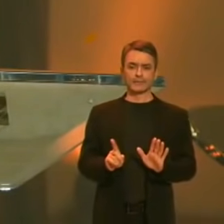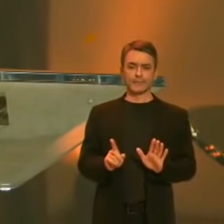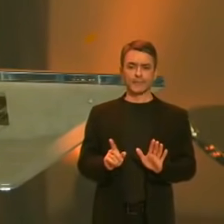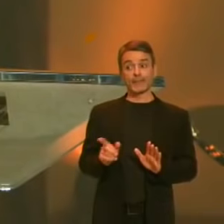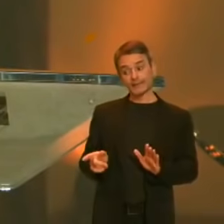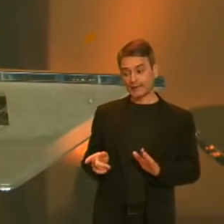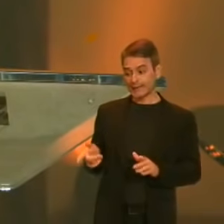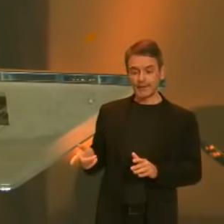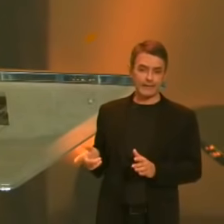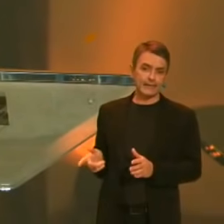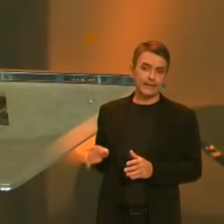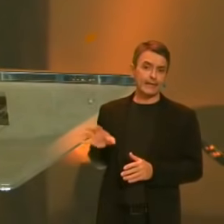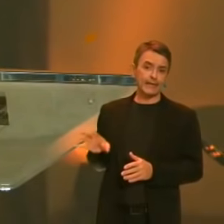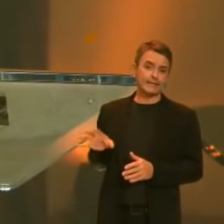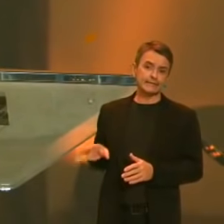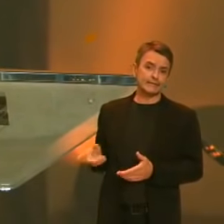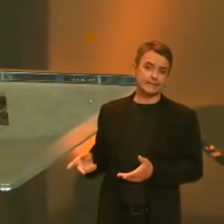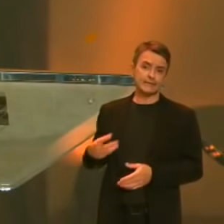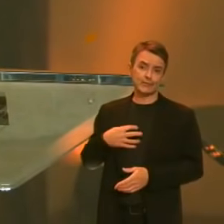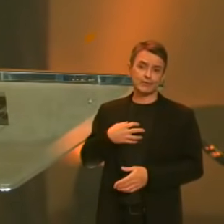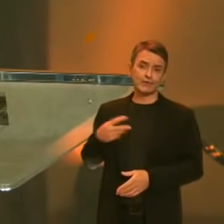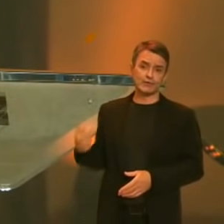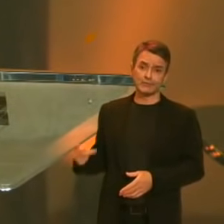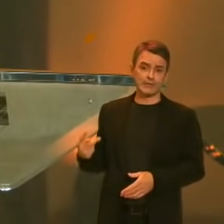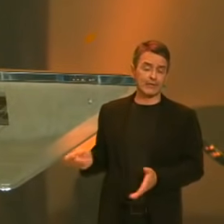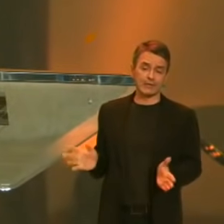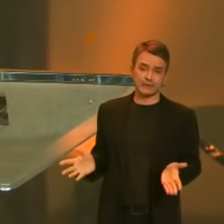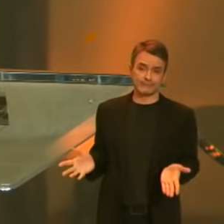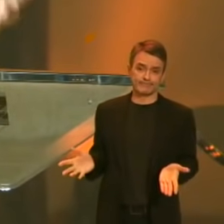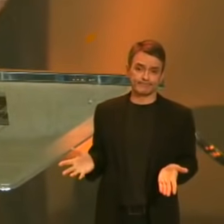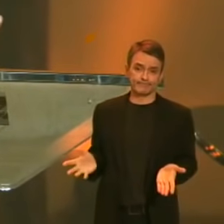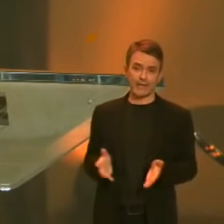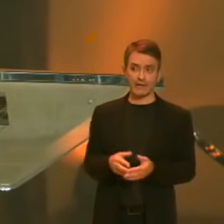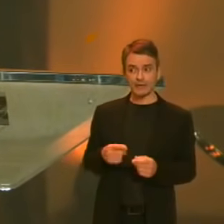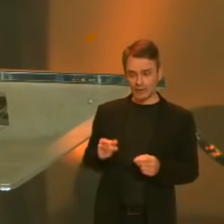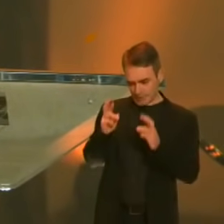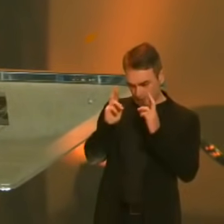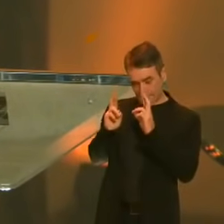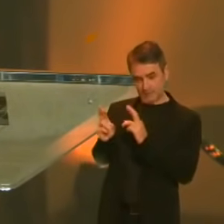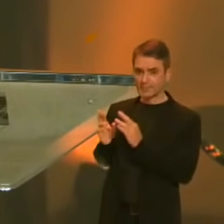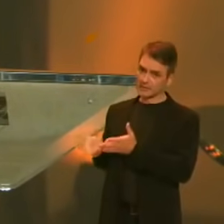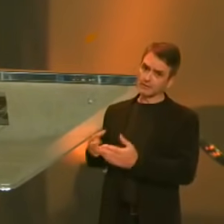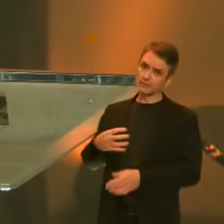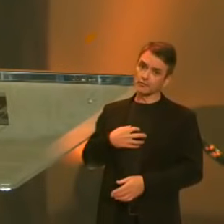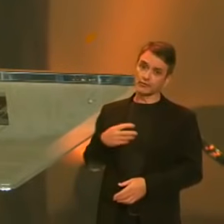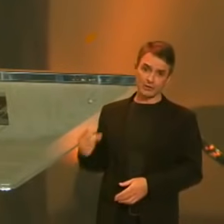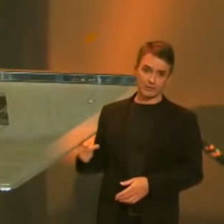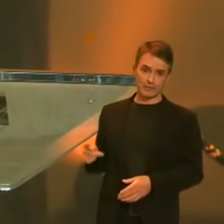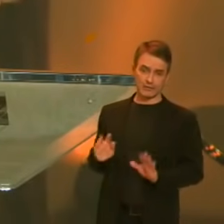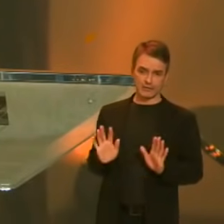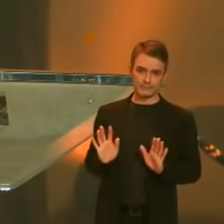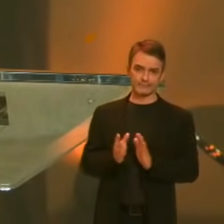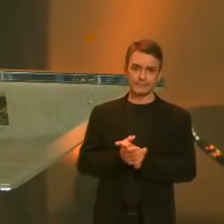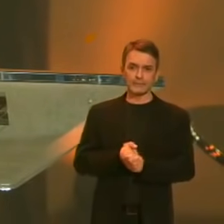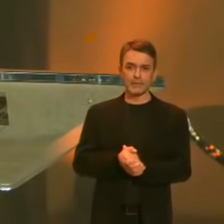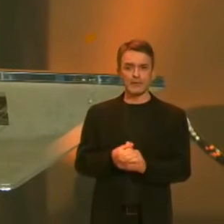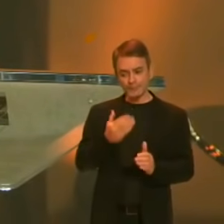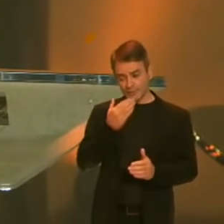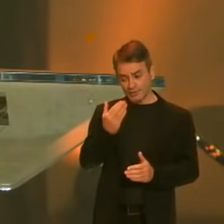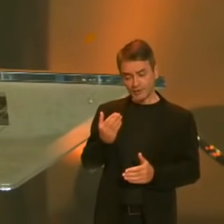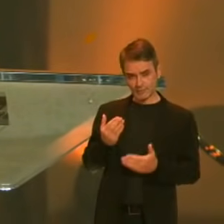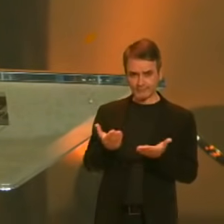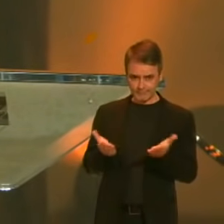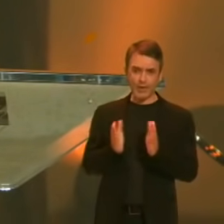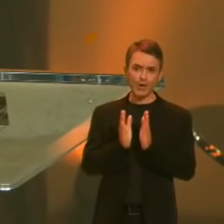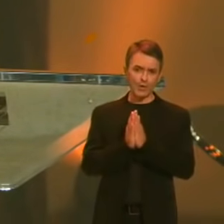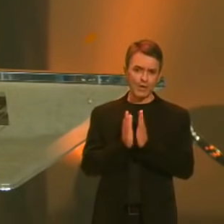a natureza dele, é o jeito dele ser, e a gente também respeita esse jeito dele ser. Mas eu queria pedir oração